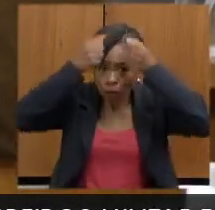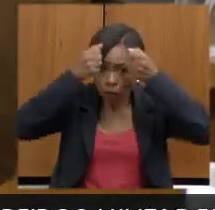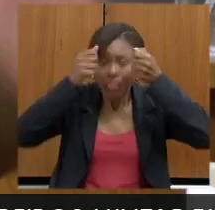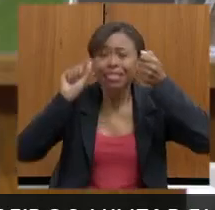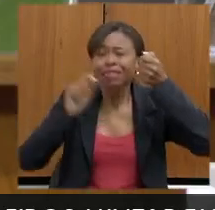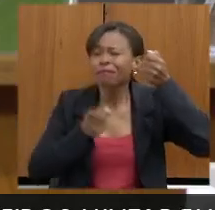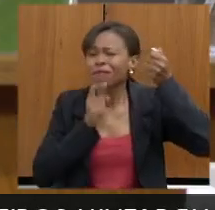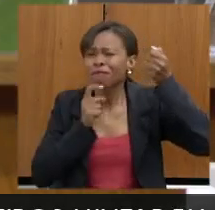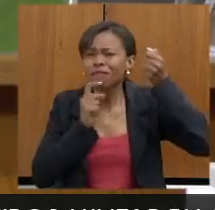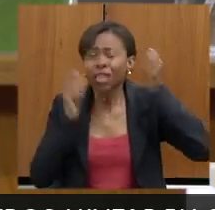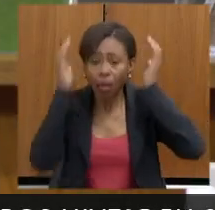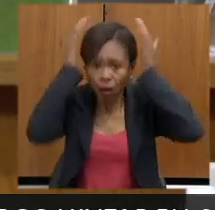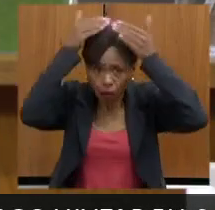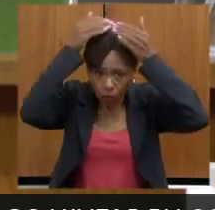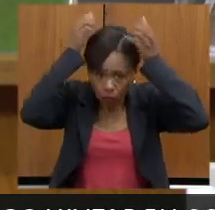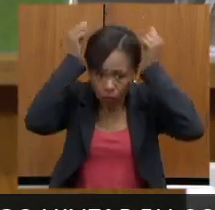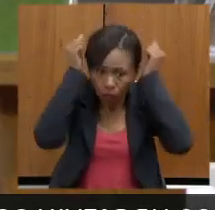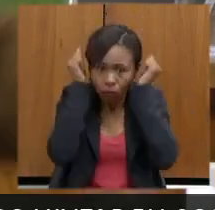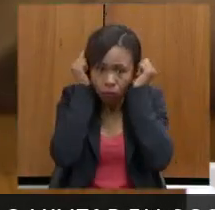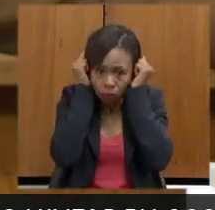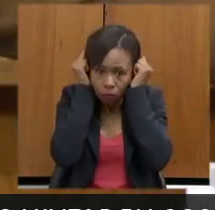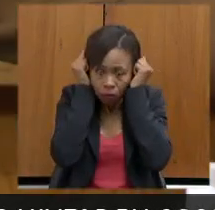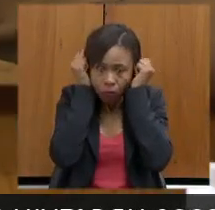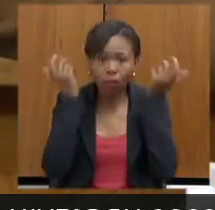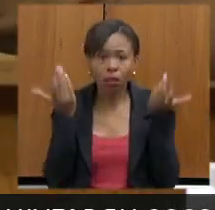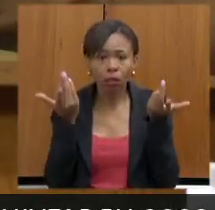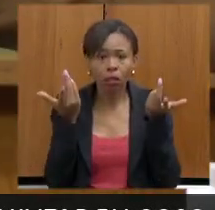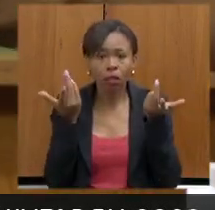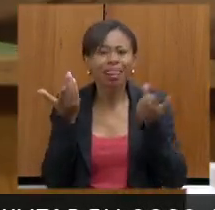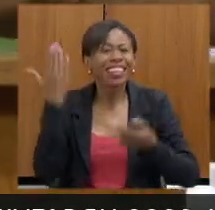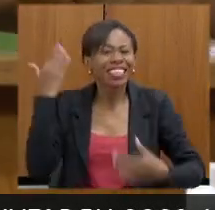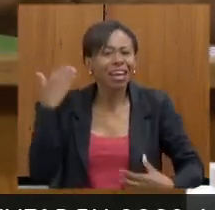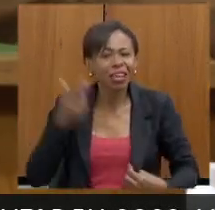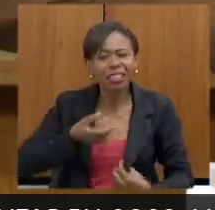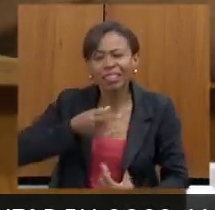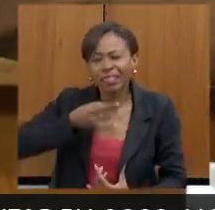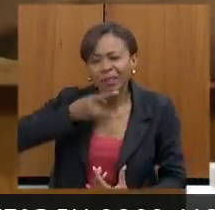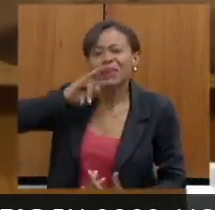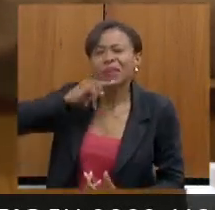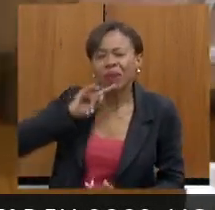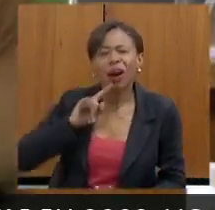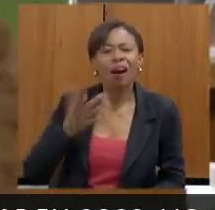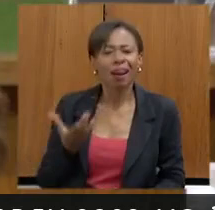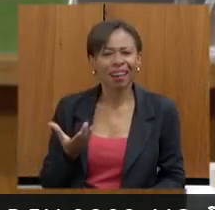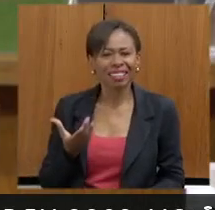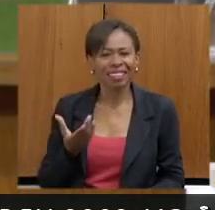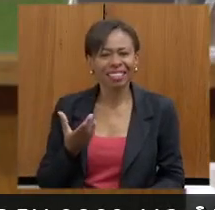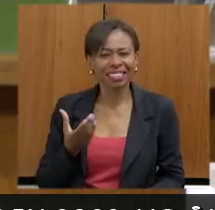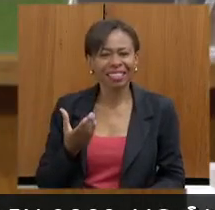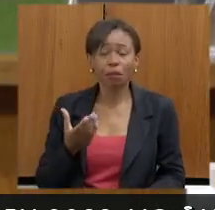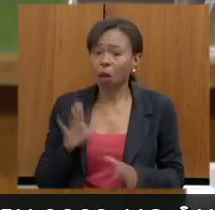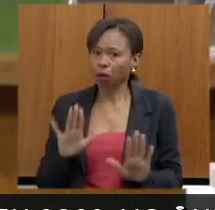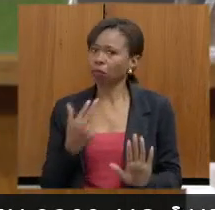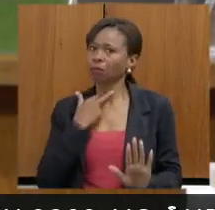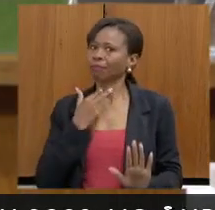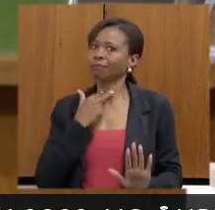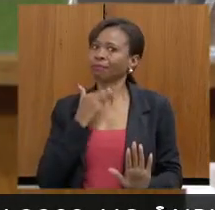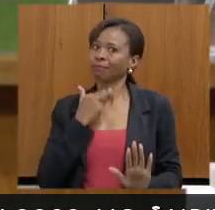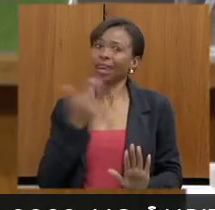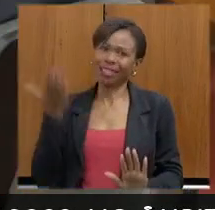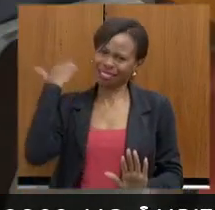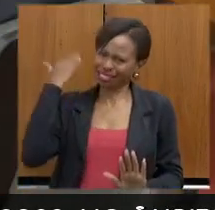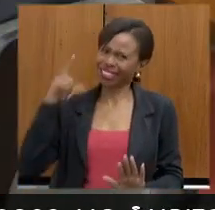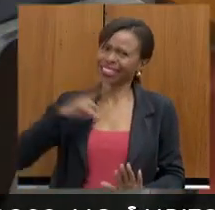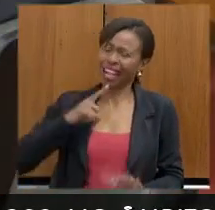esfria a orelha o cara antigamente um tal do conhaque né porque eu não existe não pode mais tá